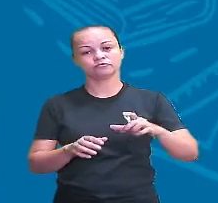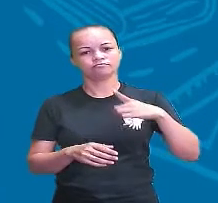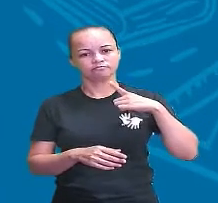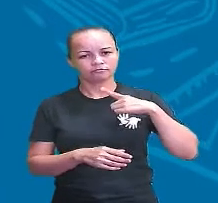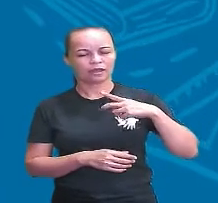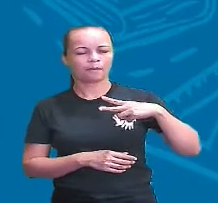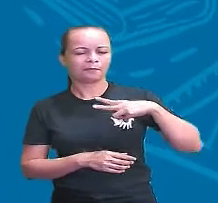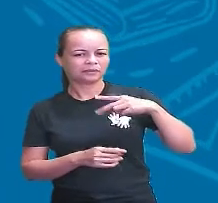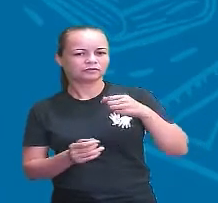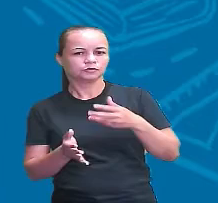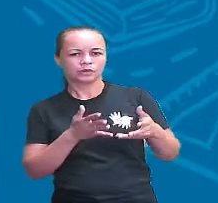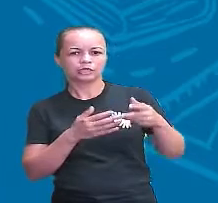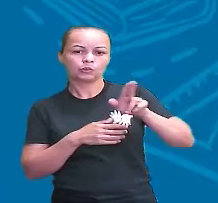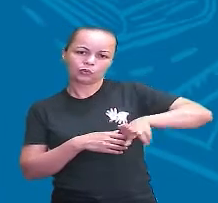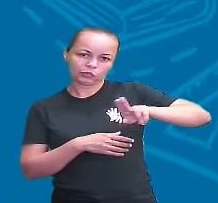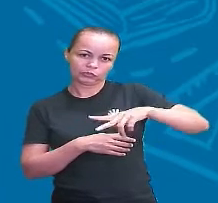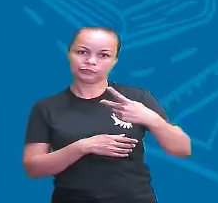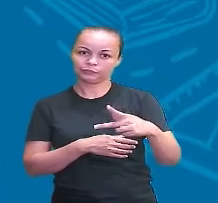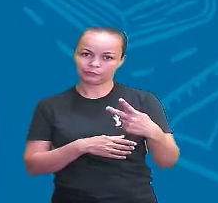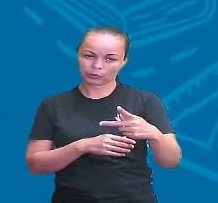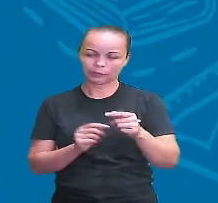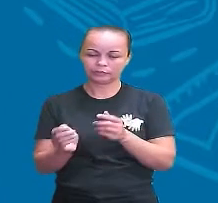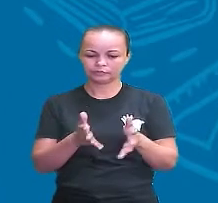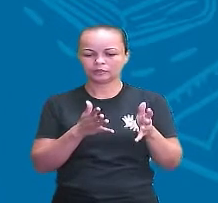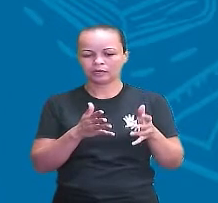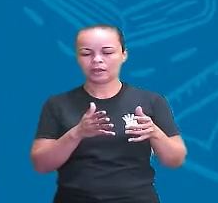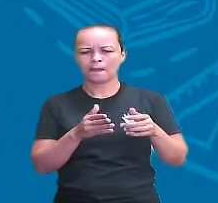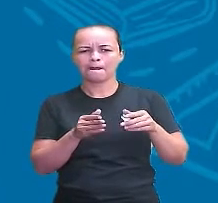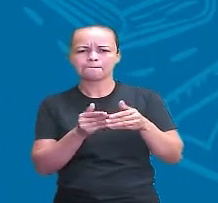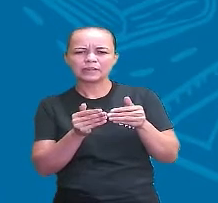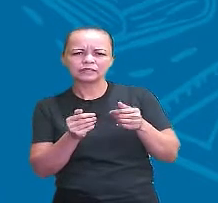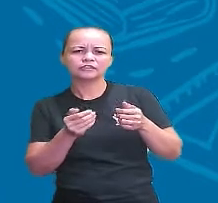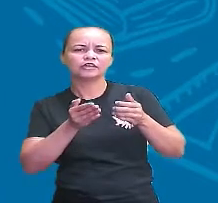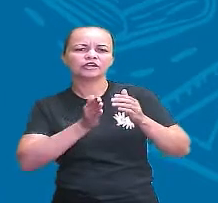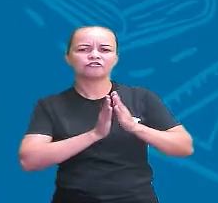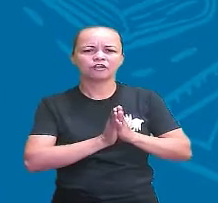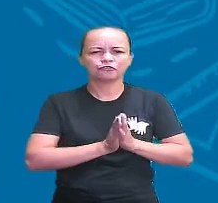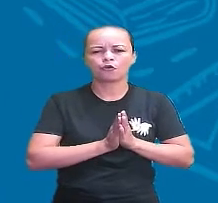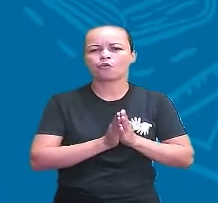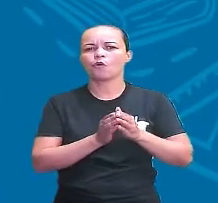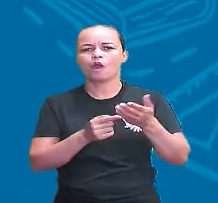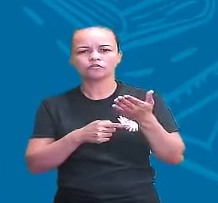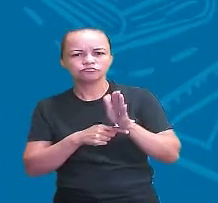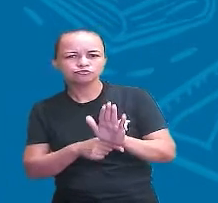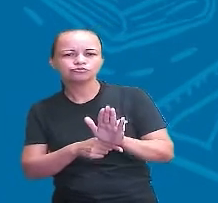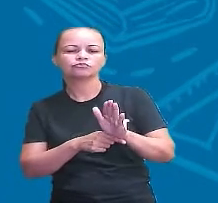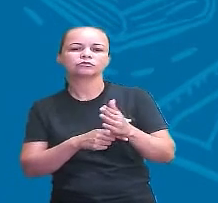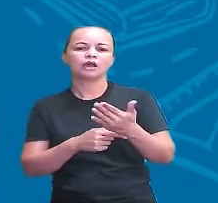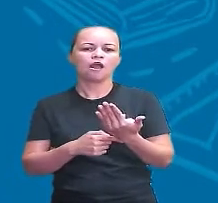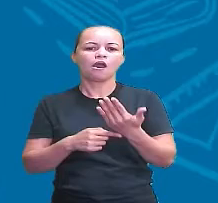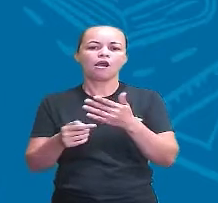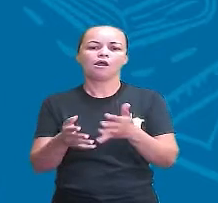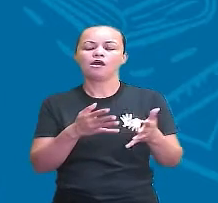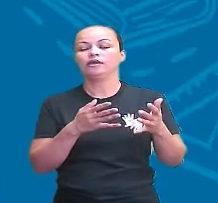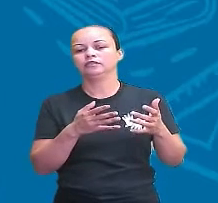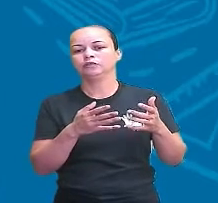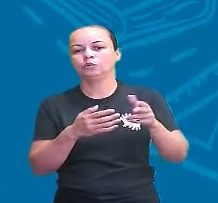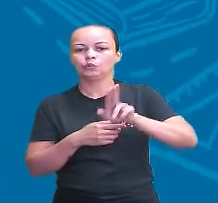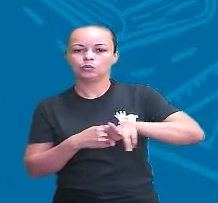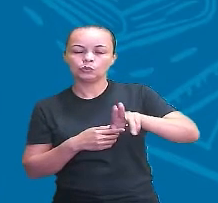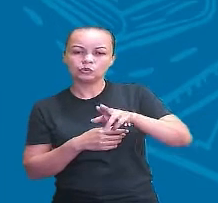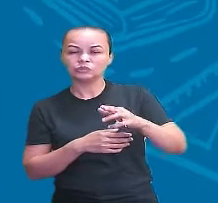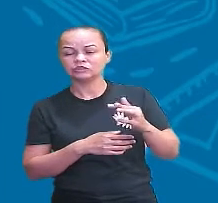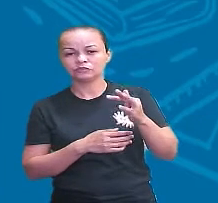do uso dele. Então, temos para pedir também favores ou ajuda, a gente usa, né, em ações